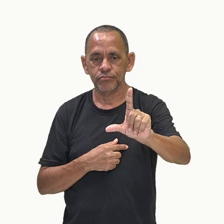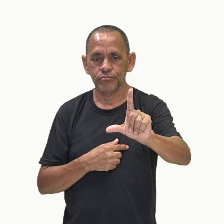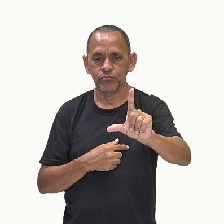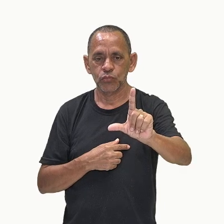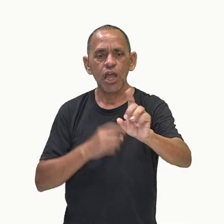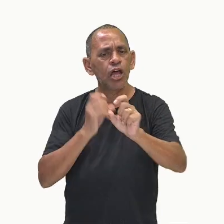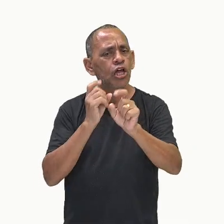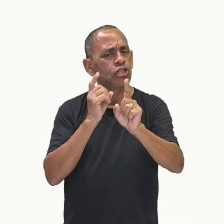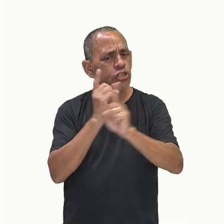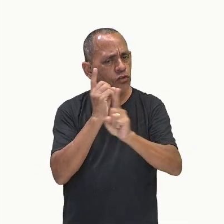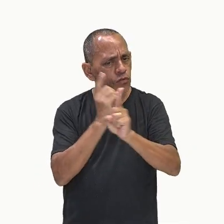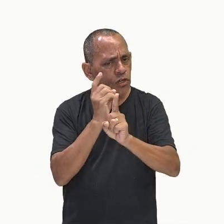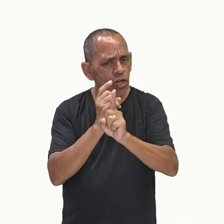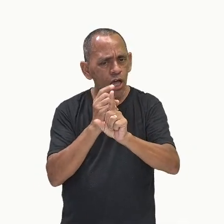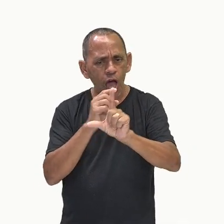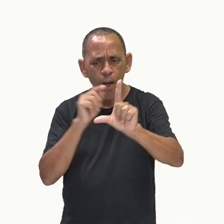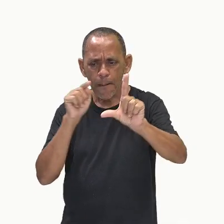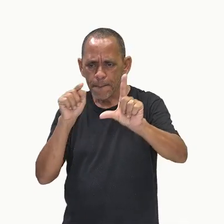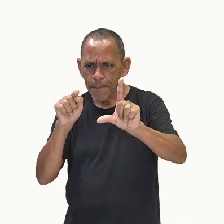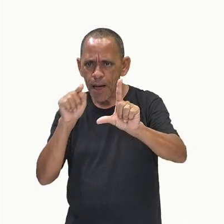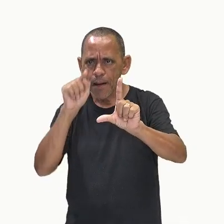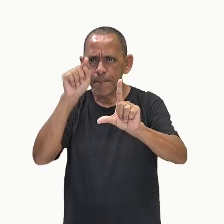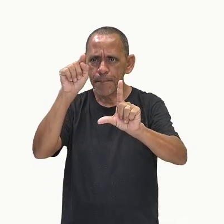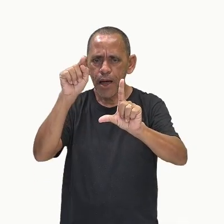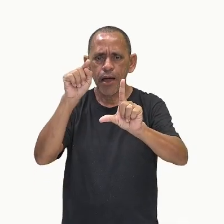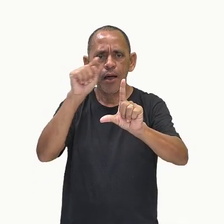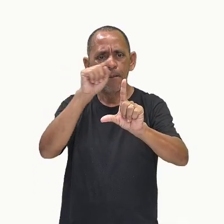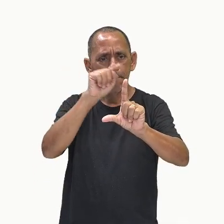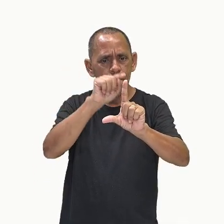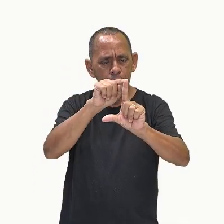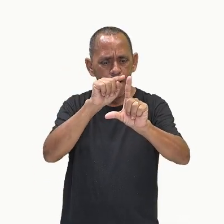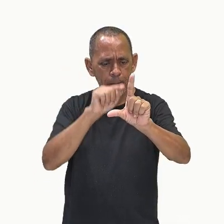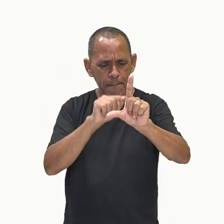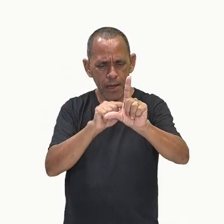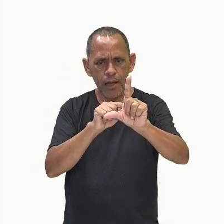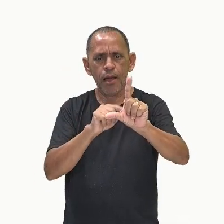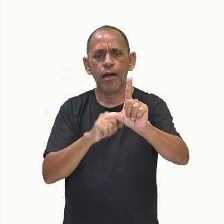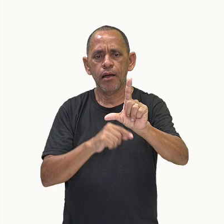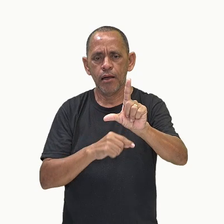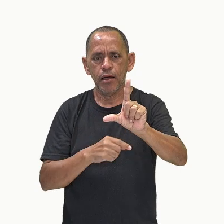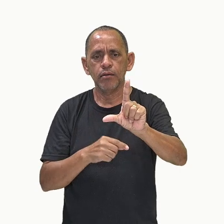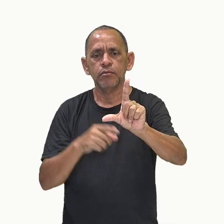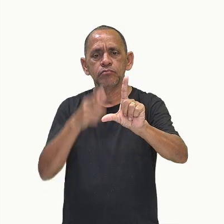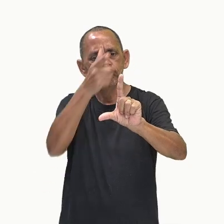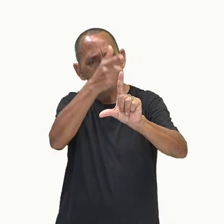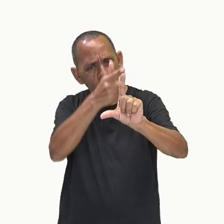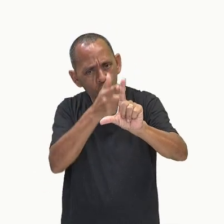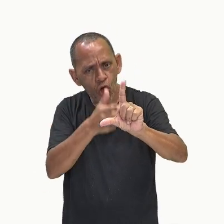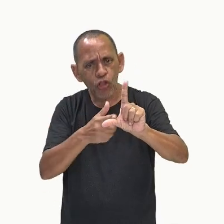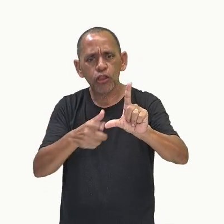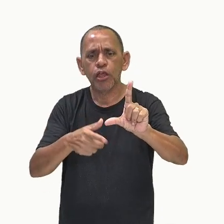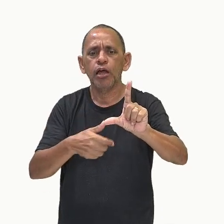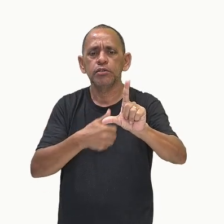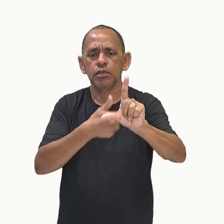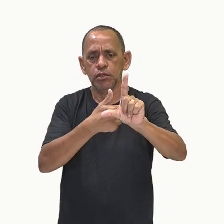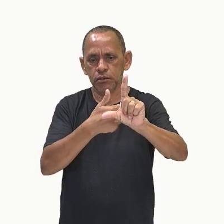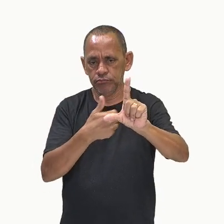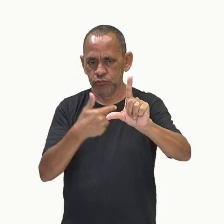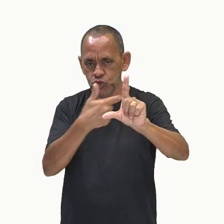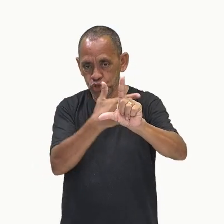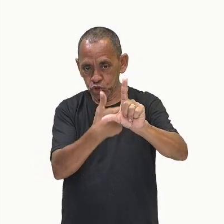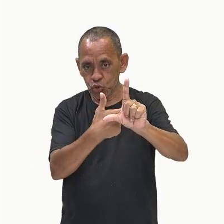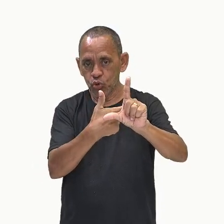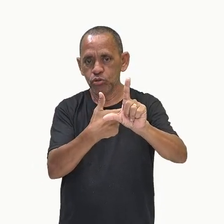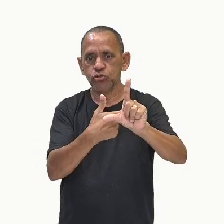Identificados os pontos, né? Ó, o A vale, né, tem coordenadas 2 e 1, e o B coordenadas